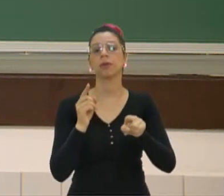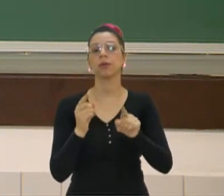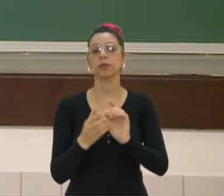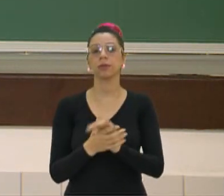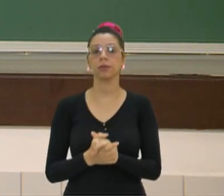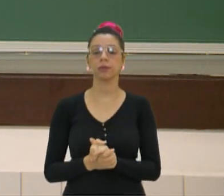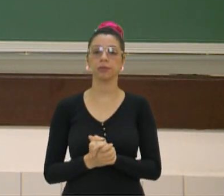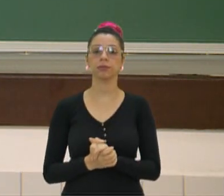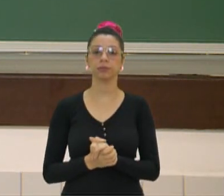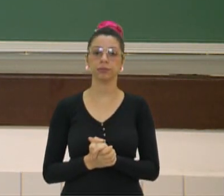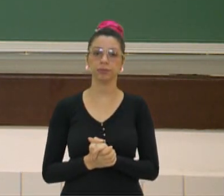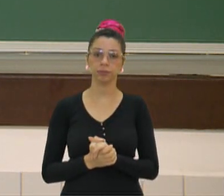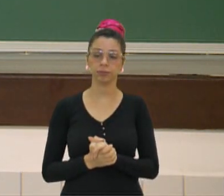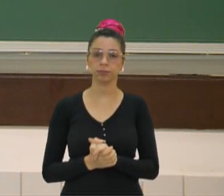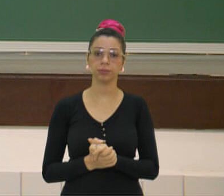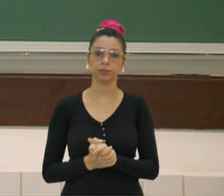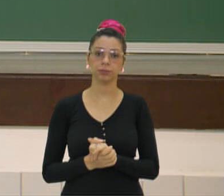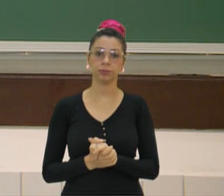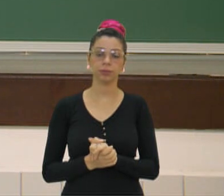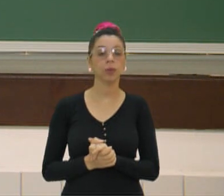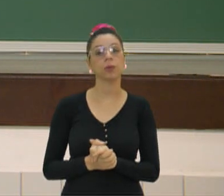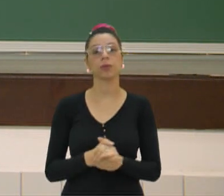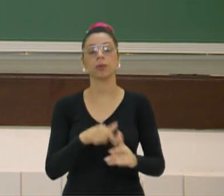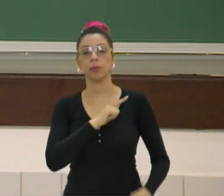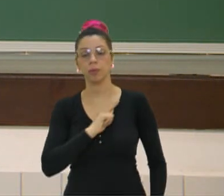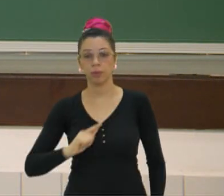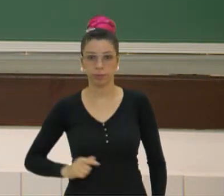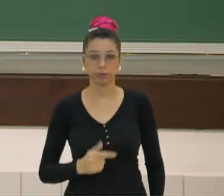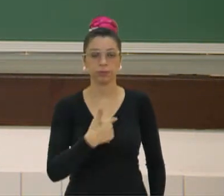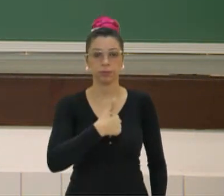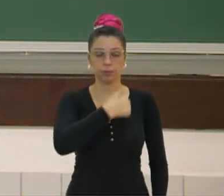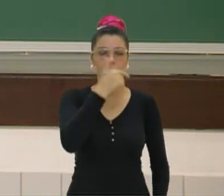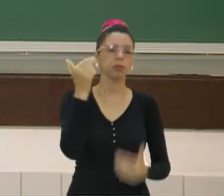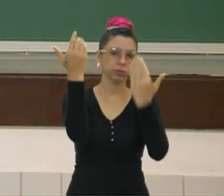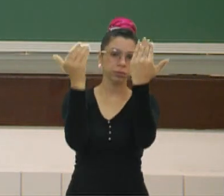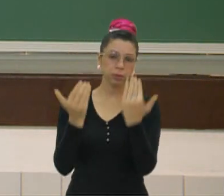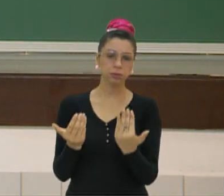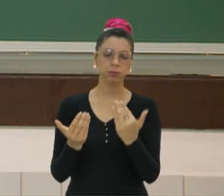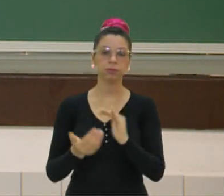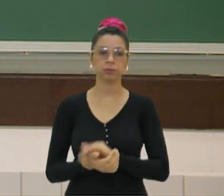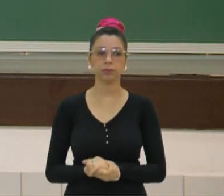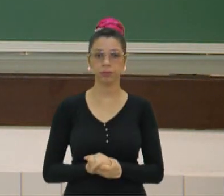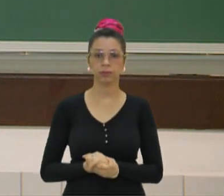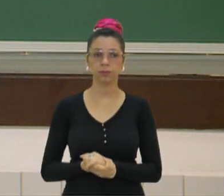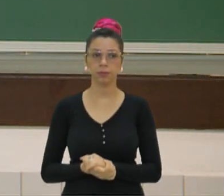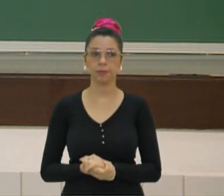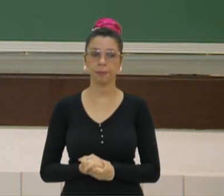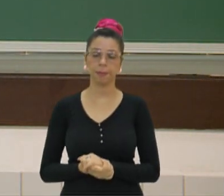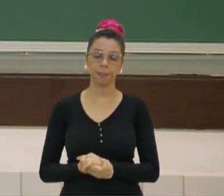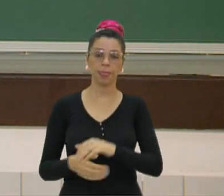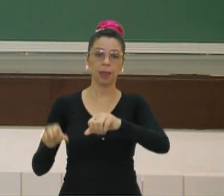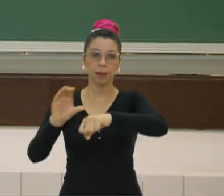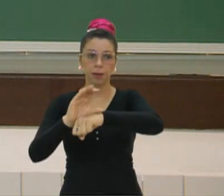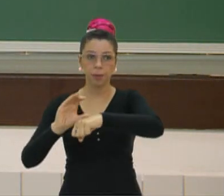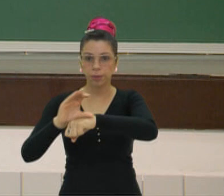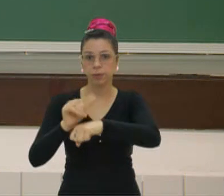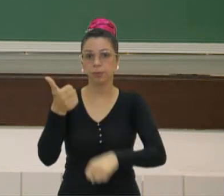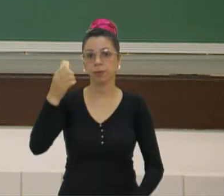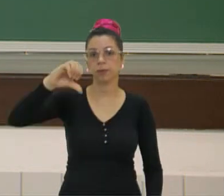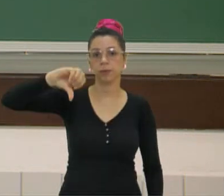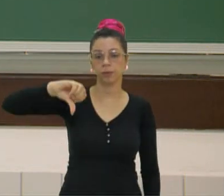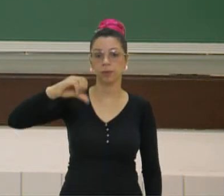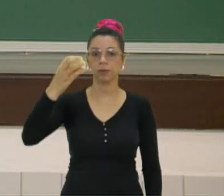os estertores do governo Vargas, como vamos analisar. Ok, adiante. A Constituição de